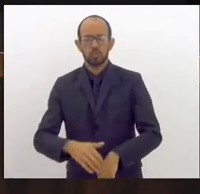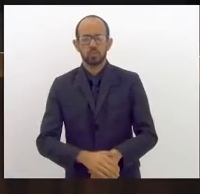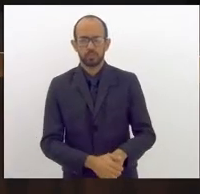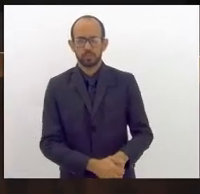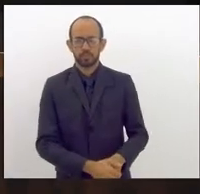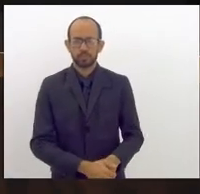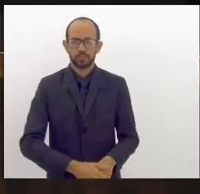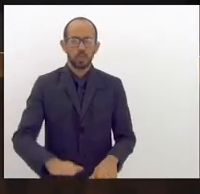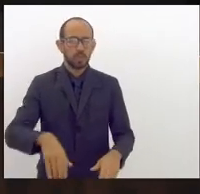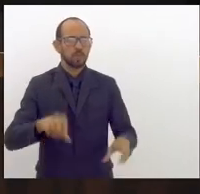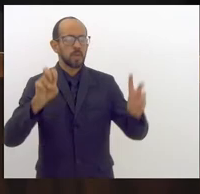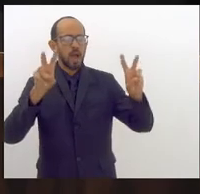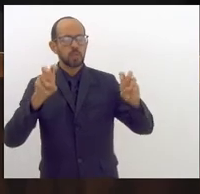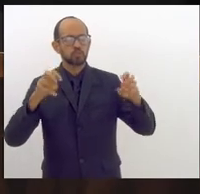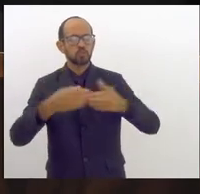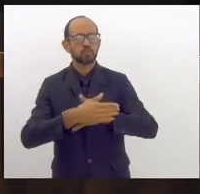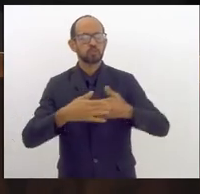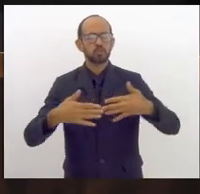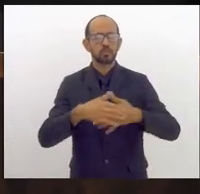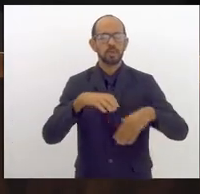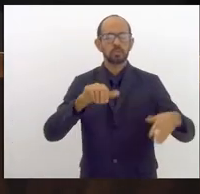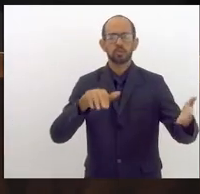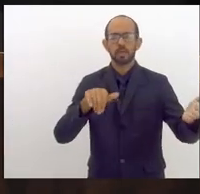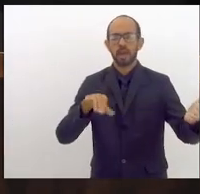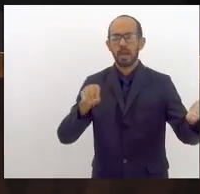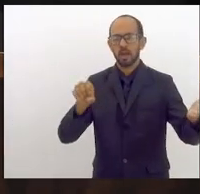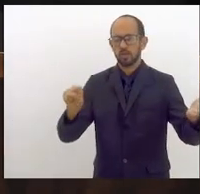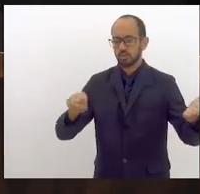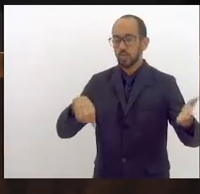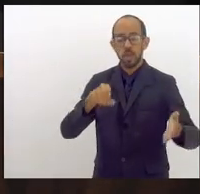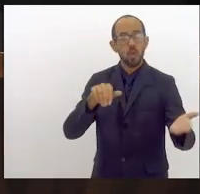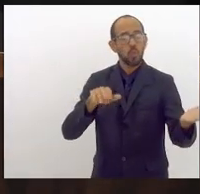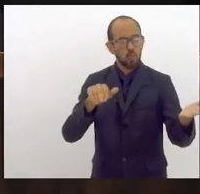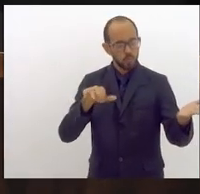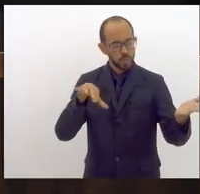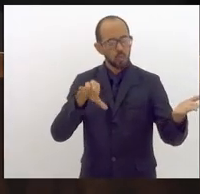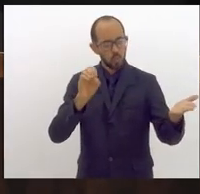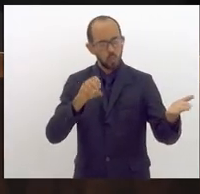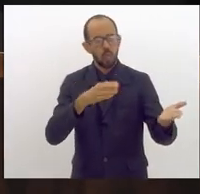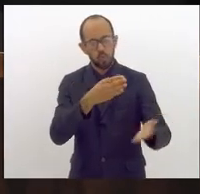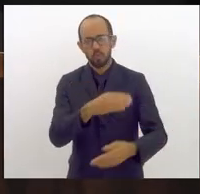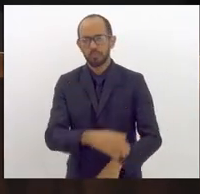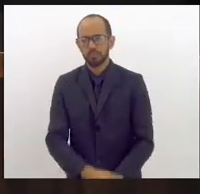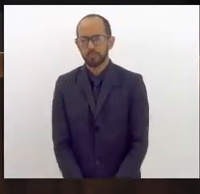de assuntos municipais deputado Carlos Macedo Deputado Eurico Júnior